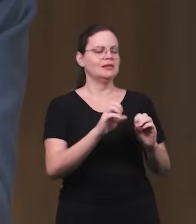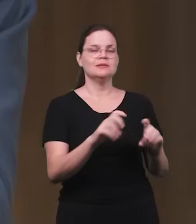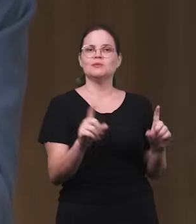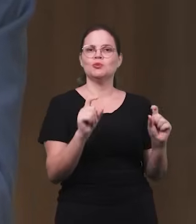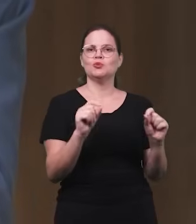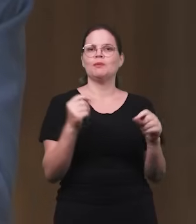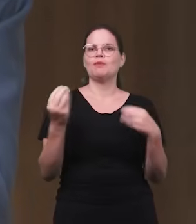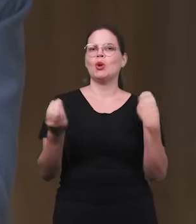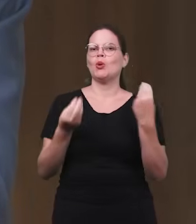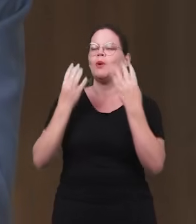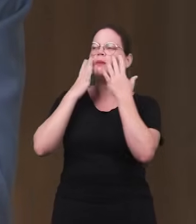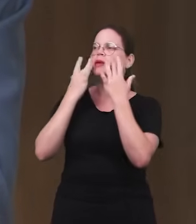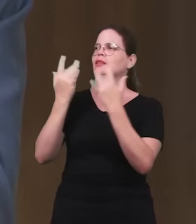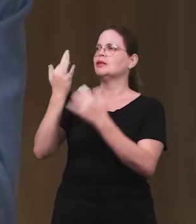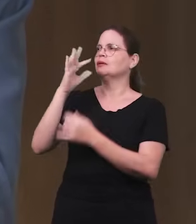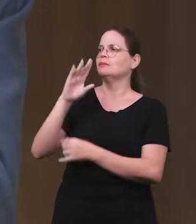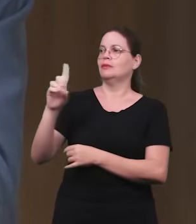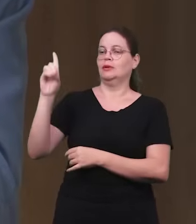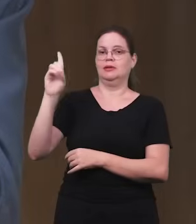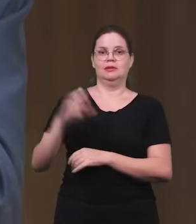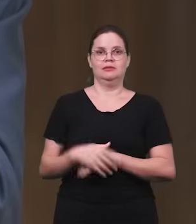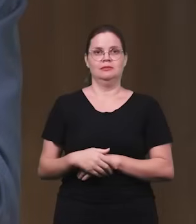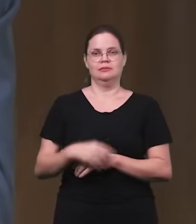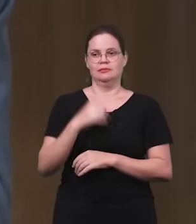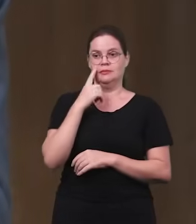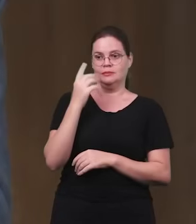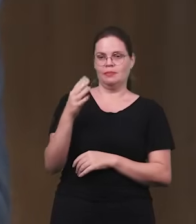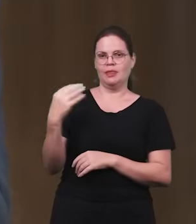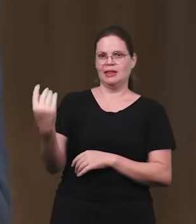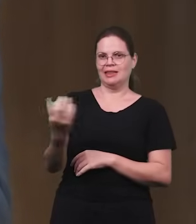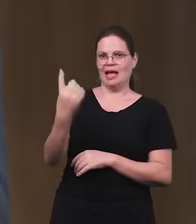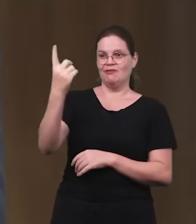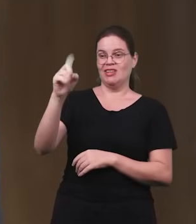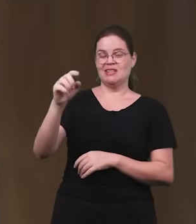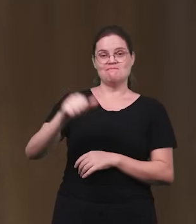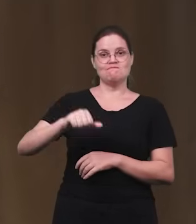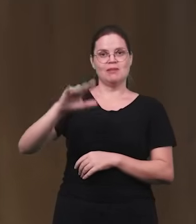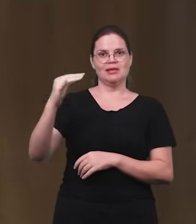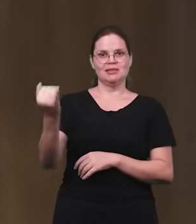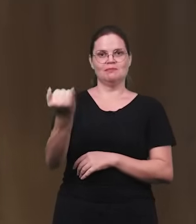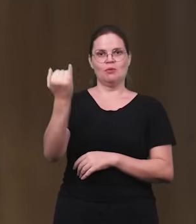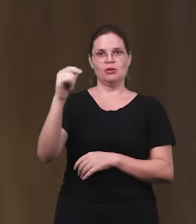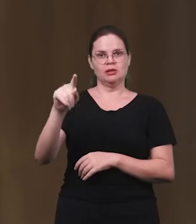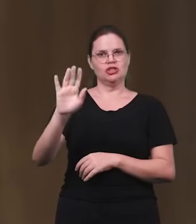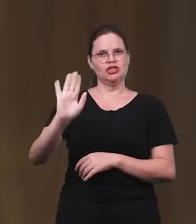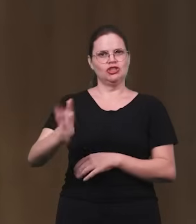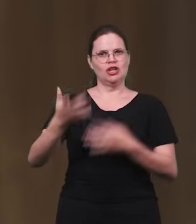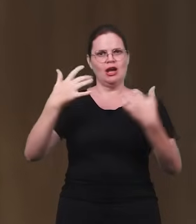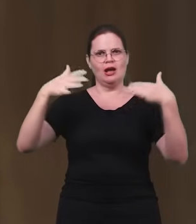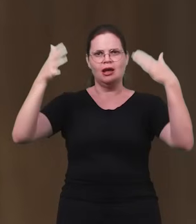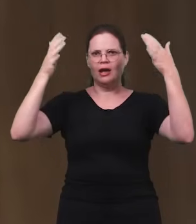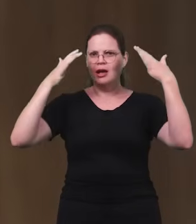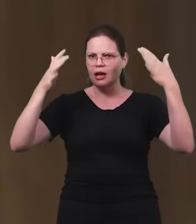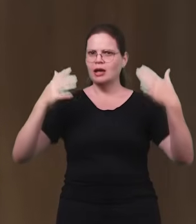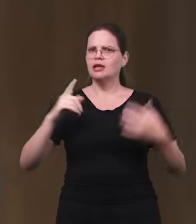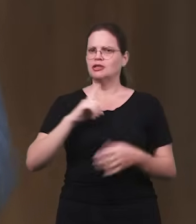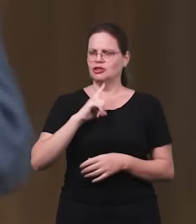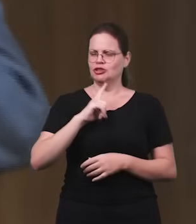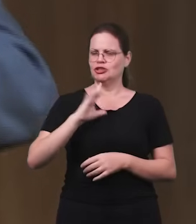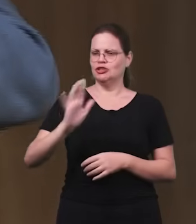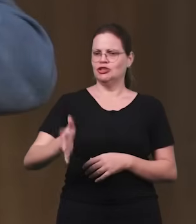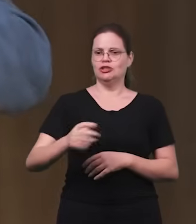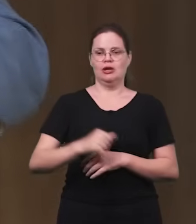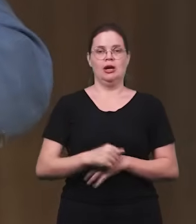maravilhoso. Sim. Você pensar em Davi, que era uma pessoa tão importante em Israel, porque aqui Davi já era um herói, já